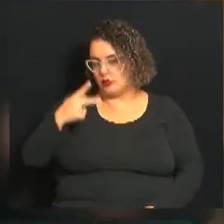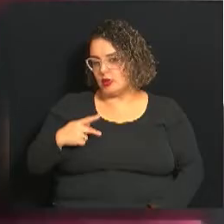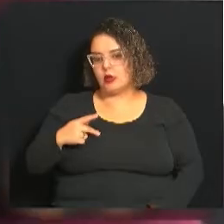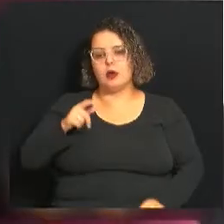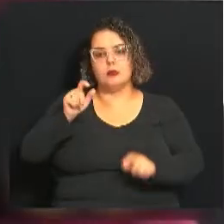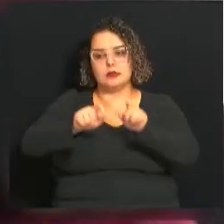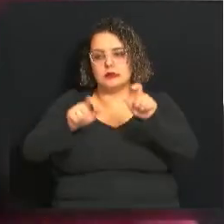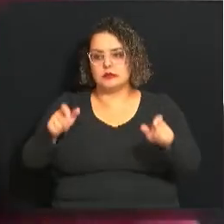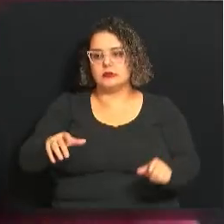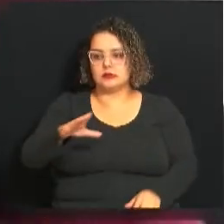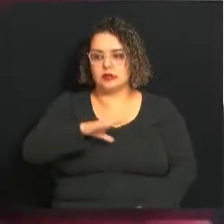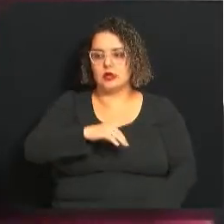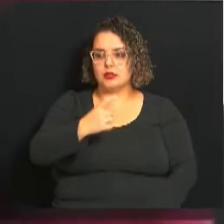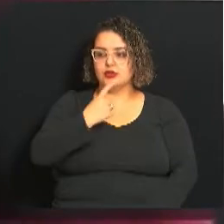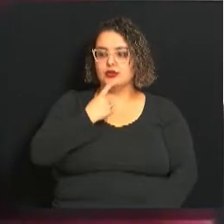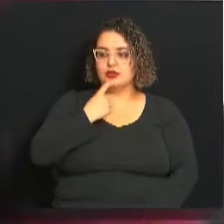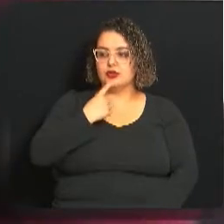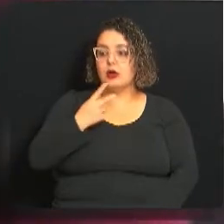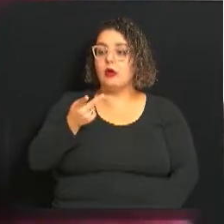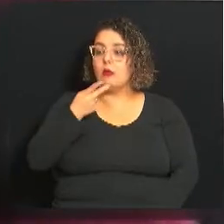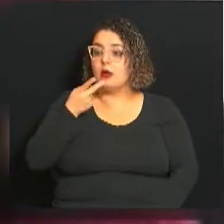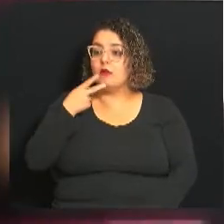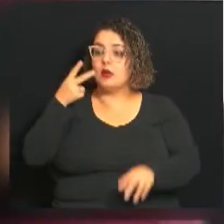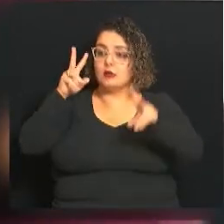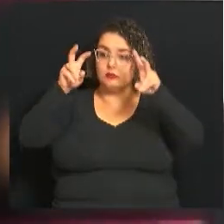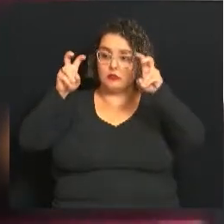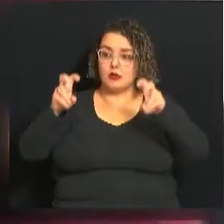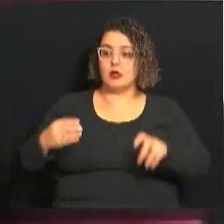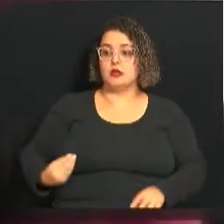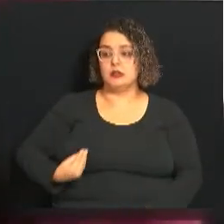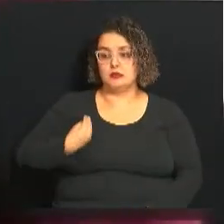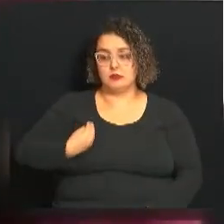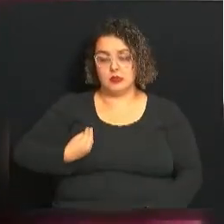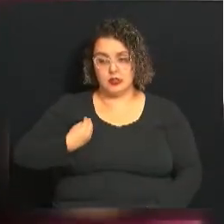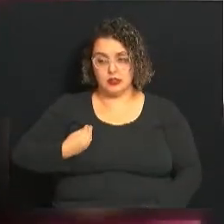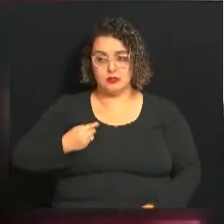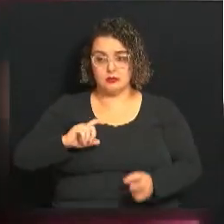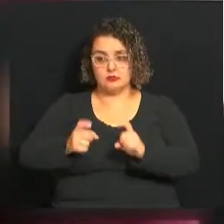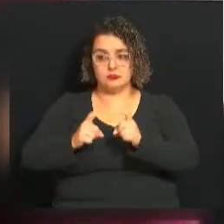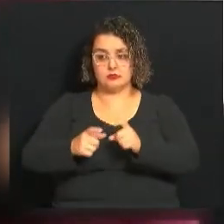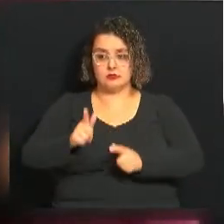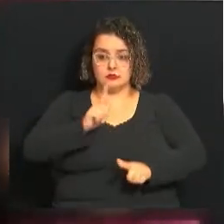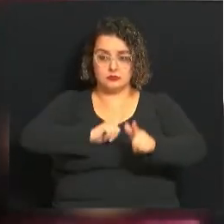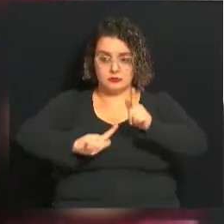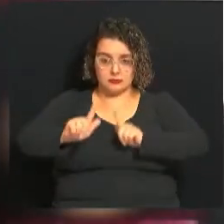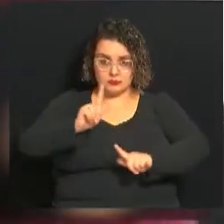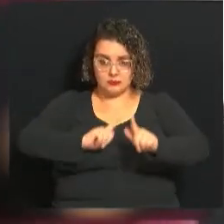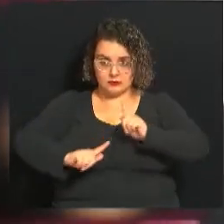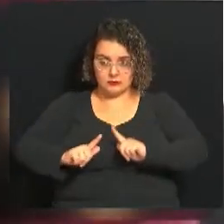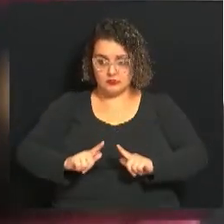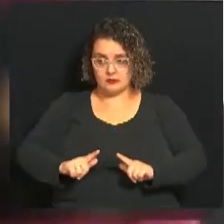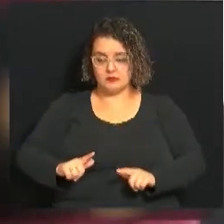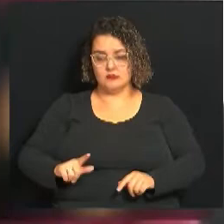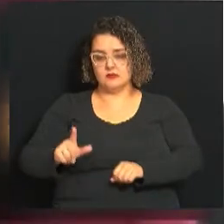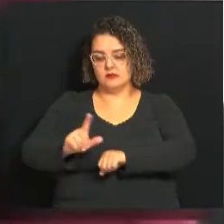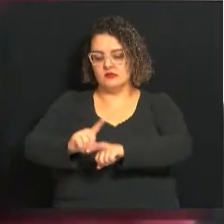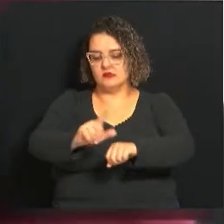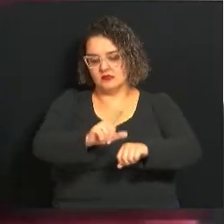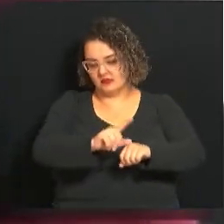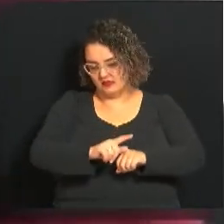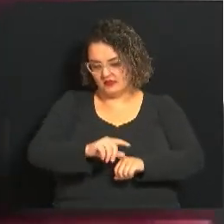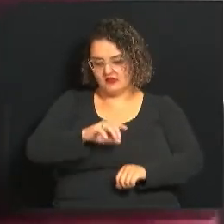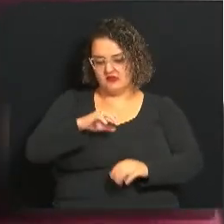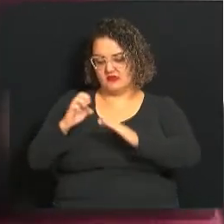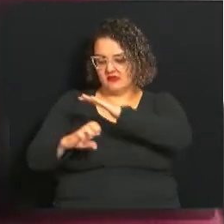cidade. Para falar sobre o assunto, esteve presente na reunião o gerente comercial de serviços da CPFL,